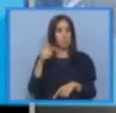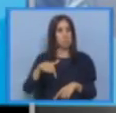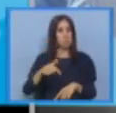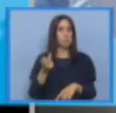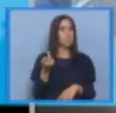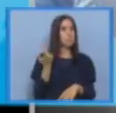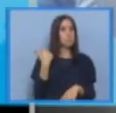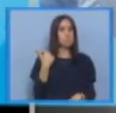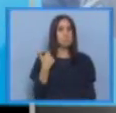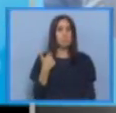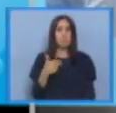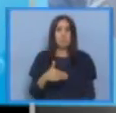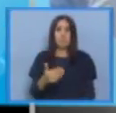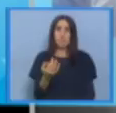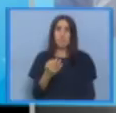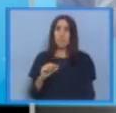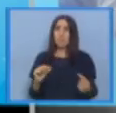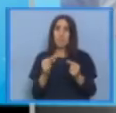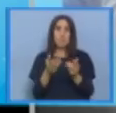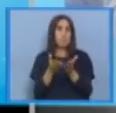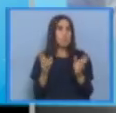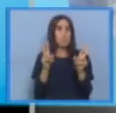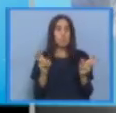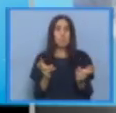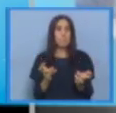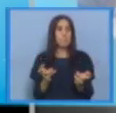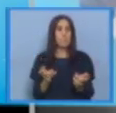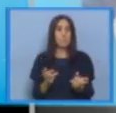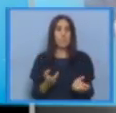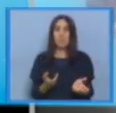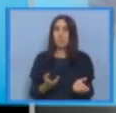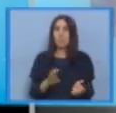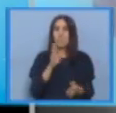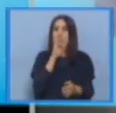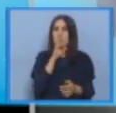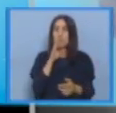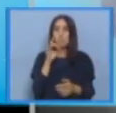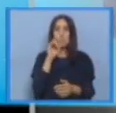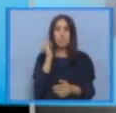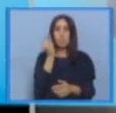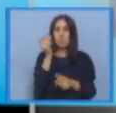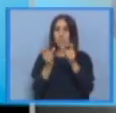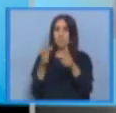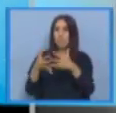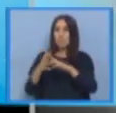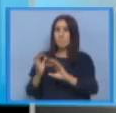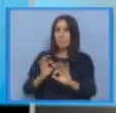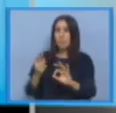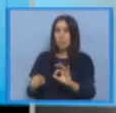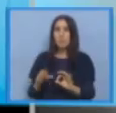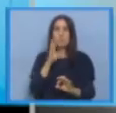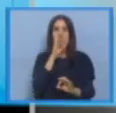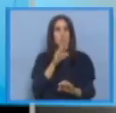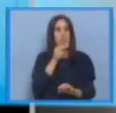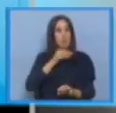ano passado, vai obviamente abrir o debate sobre se a estrutura de proteção civil está preparada, se havia limpeza